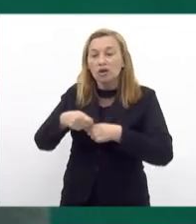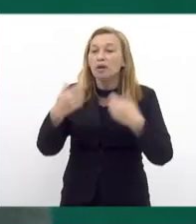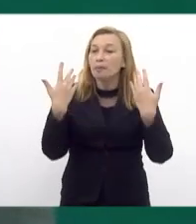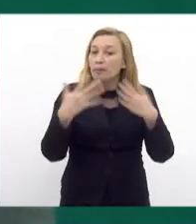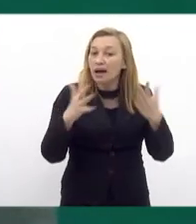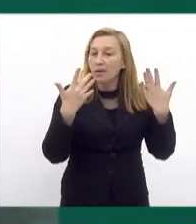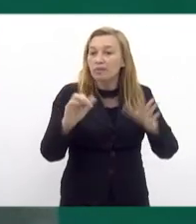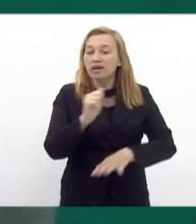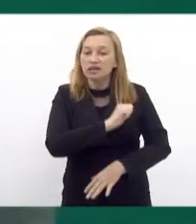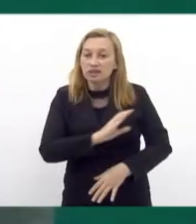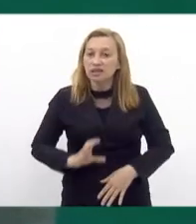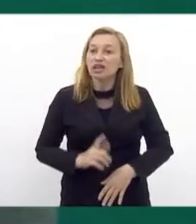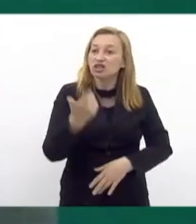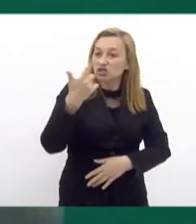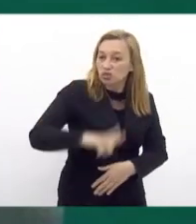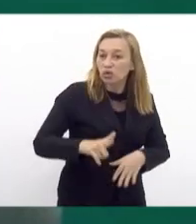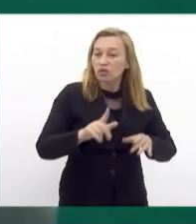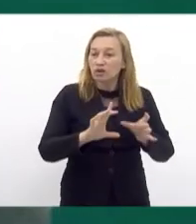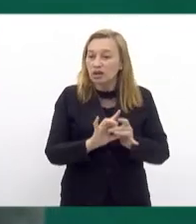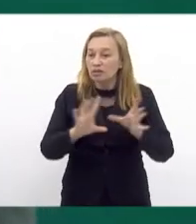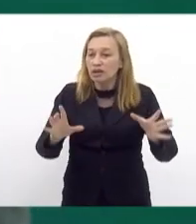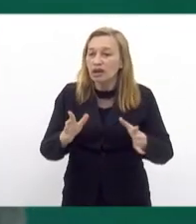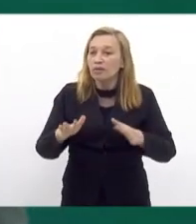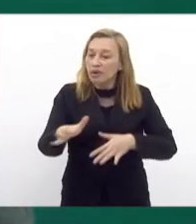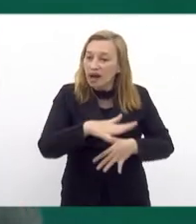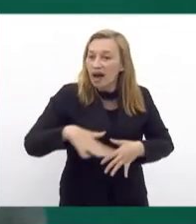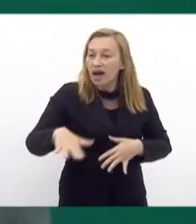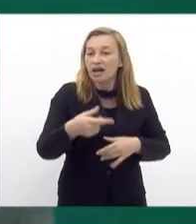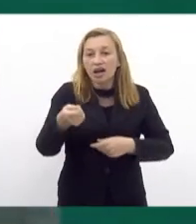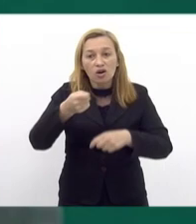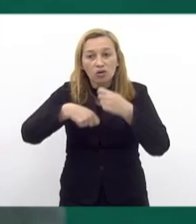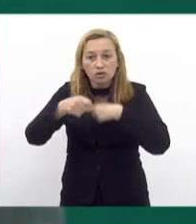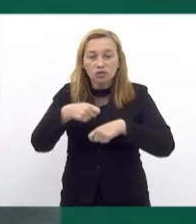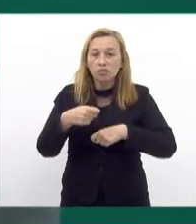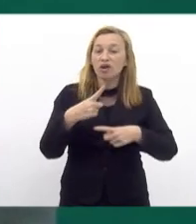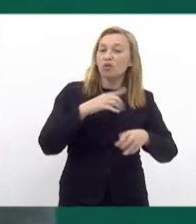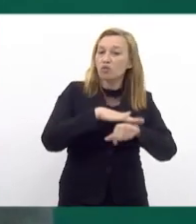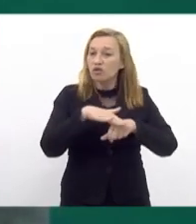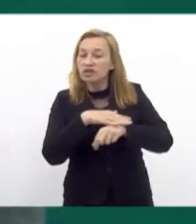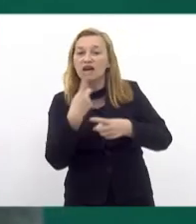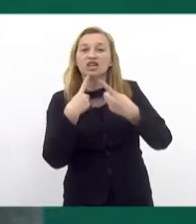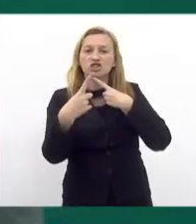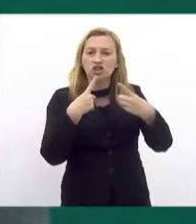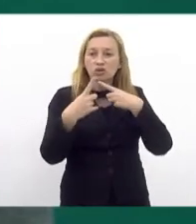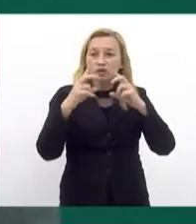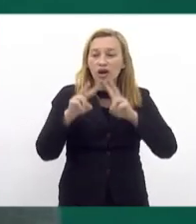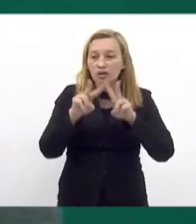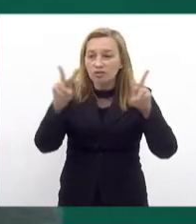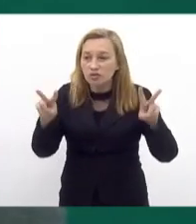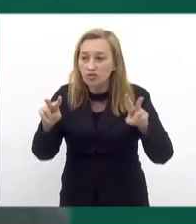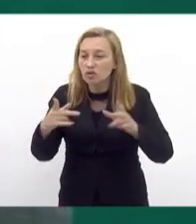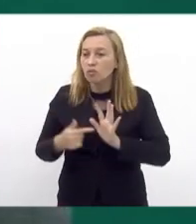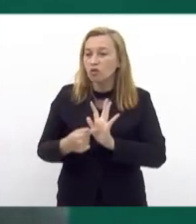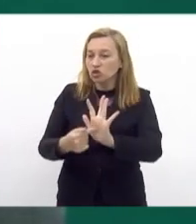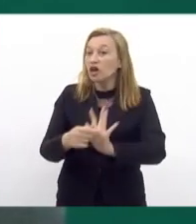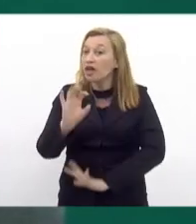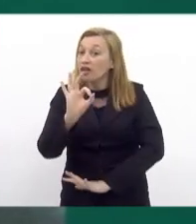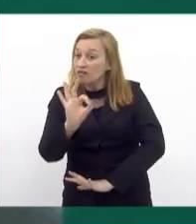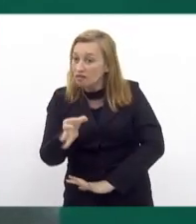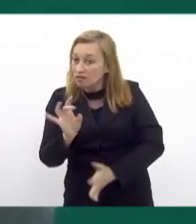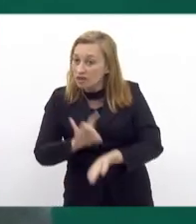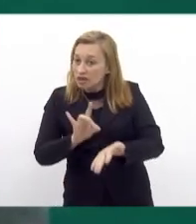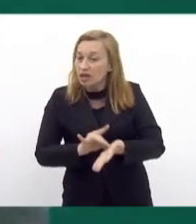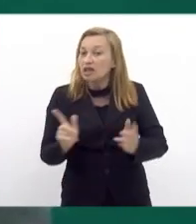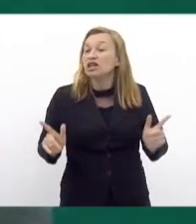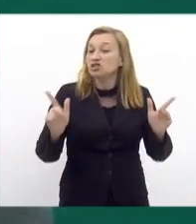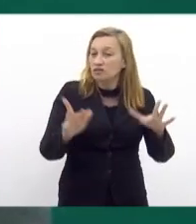em abrir essa oportunidade para os setores econômicos participarem, dialogar, trazer a sua visão. Eu acho que isso realmente faz essa